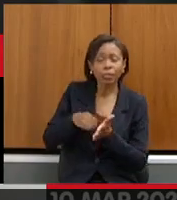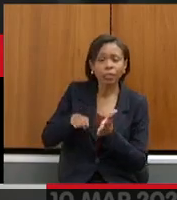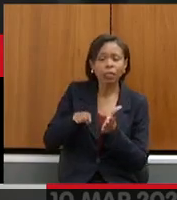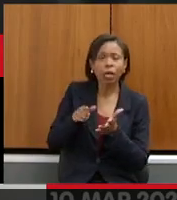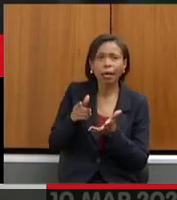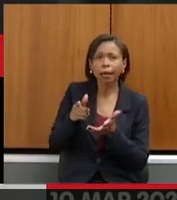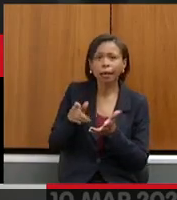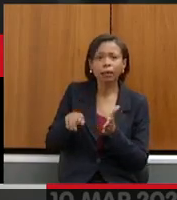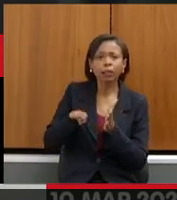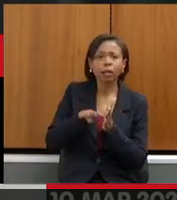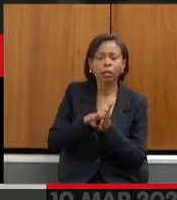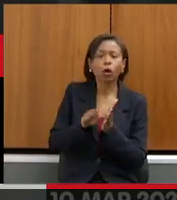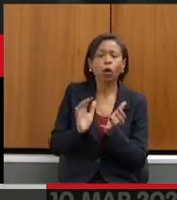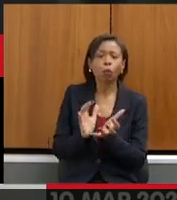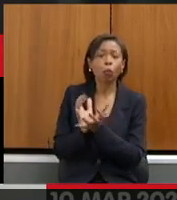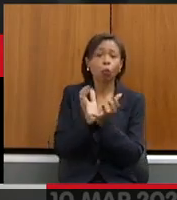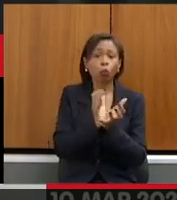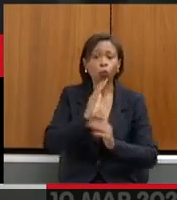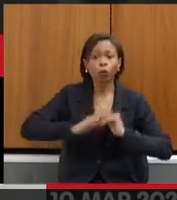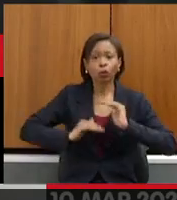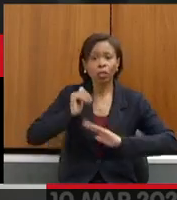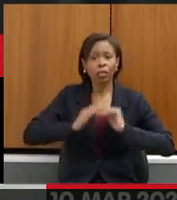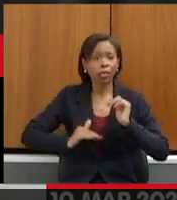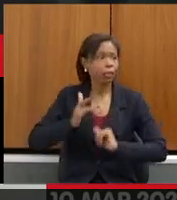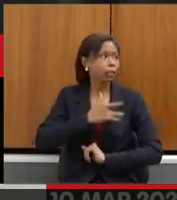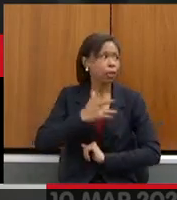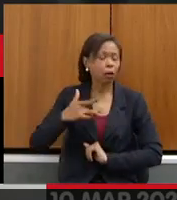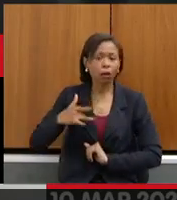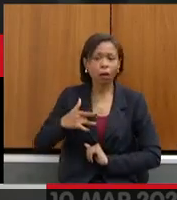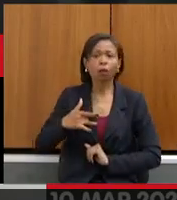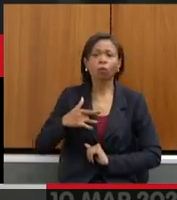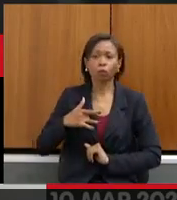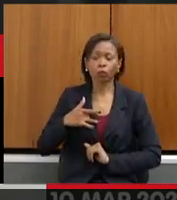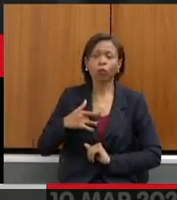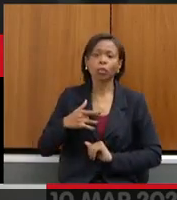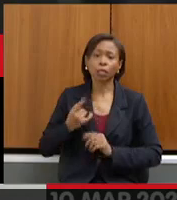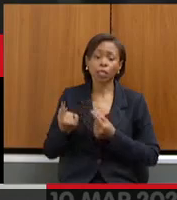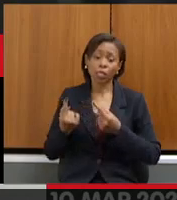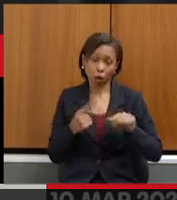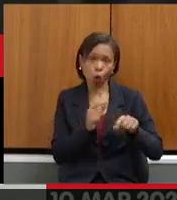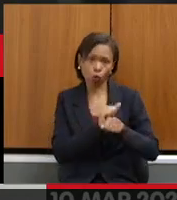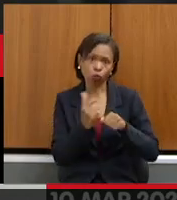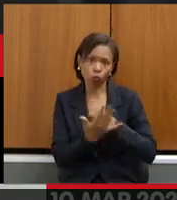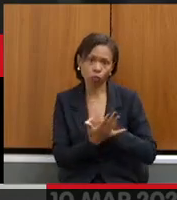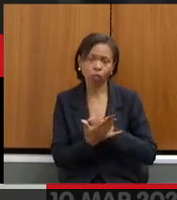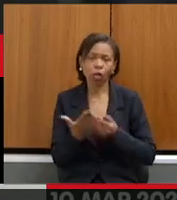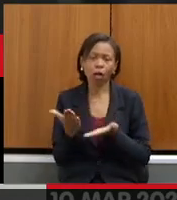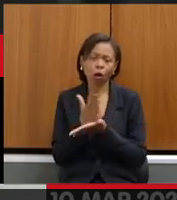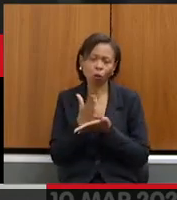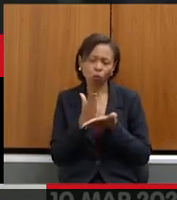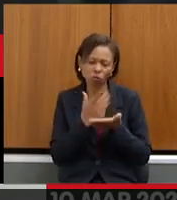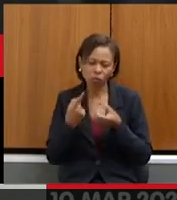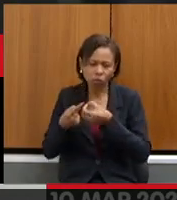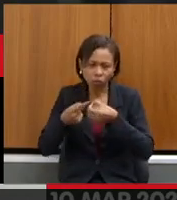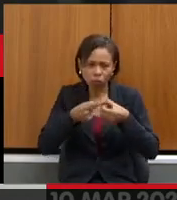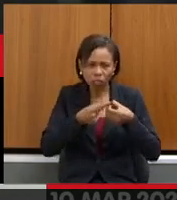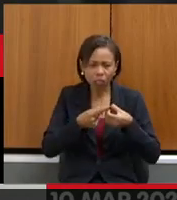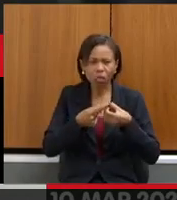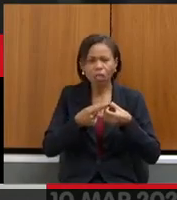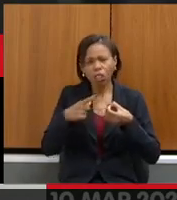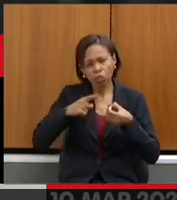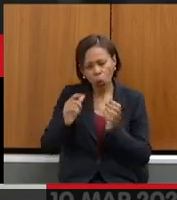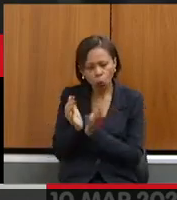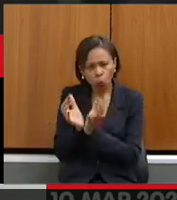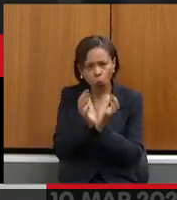que estavam cadastrado como sendo profissionais que perdi o convite municípios menores Às vezes tem um grupo muito pequeno